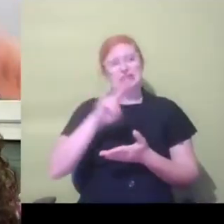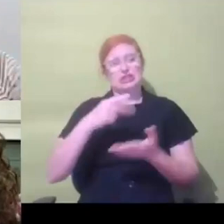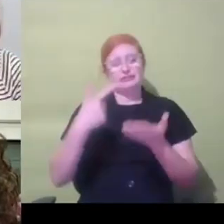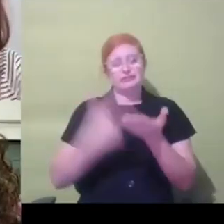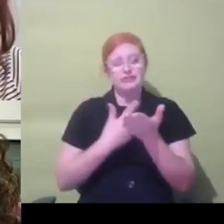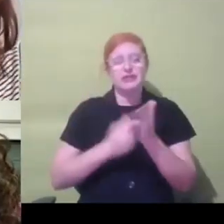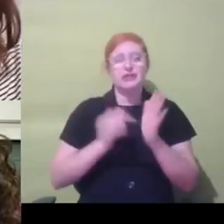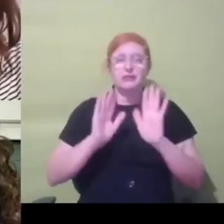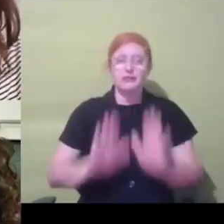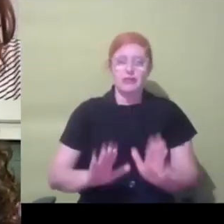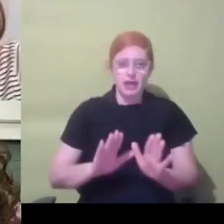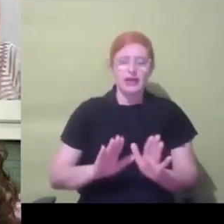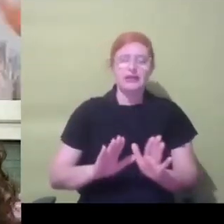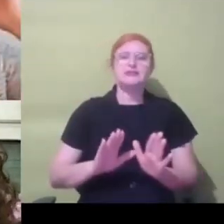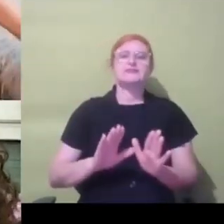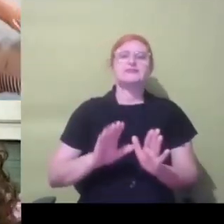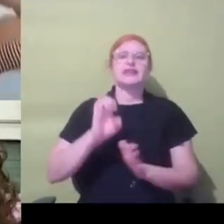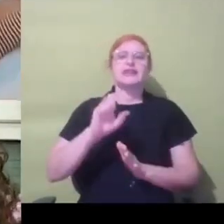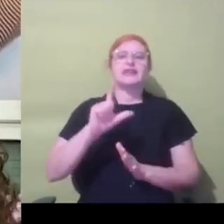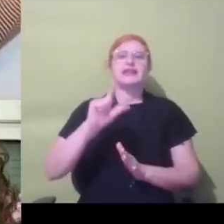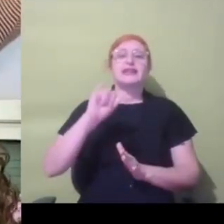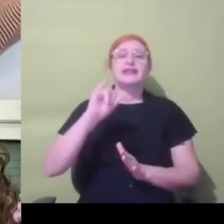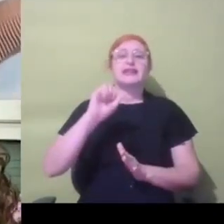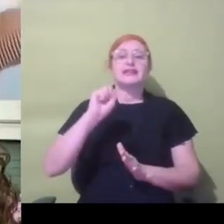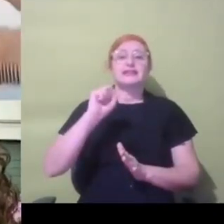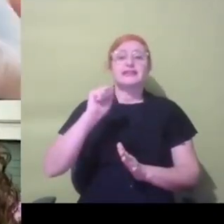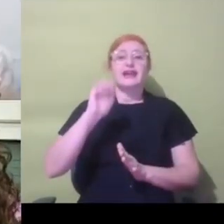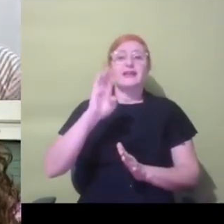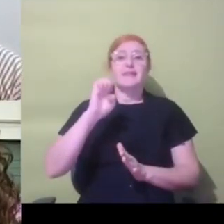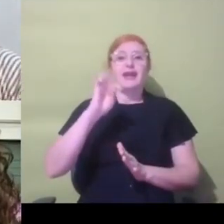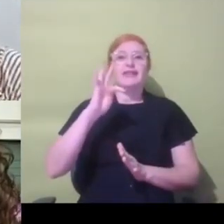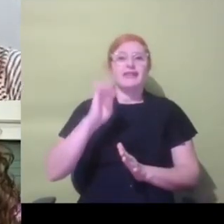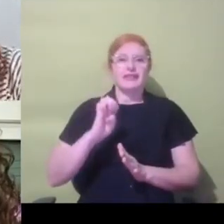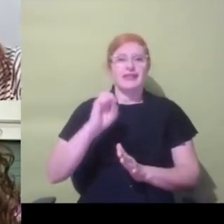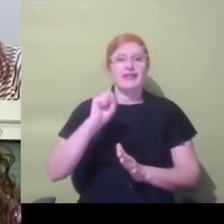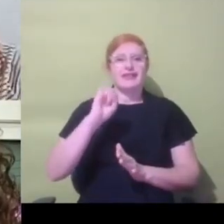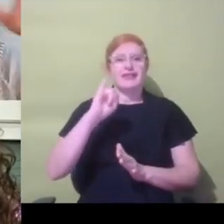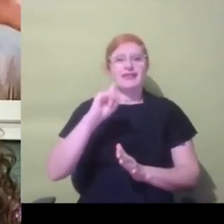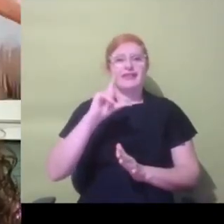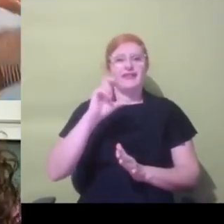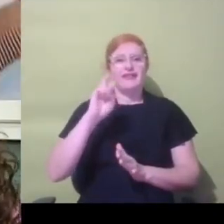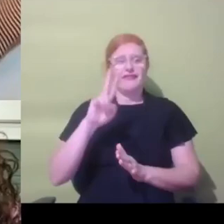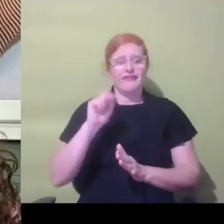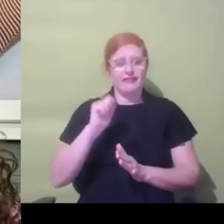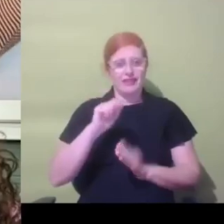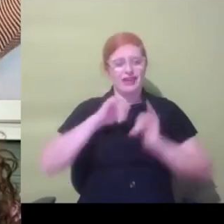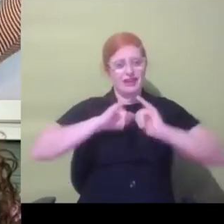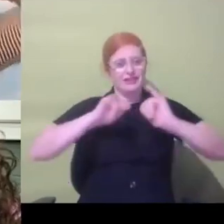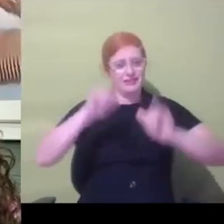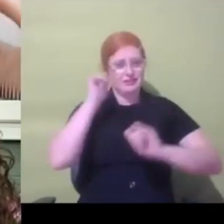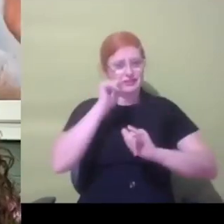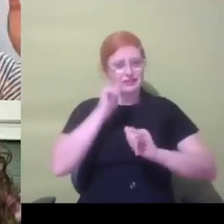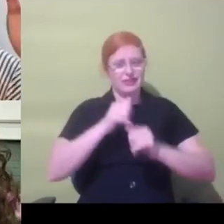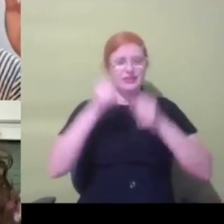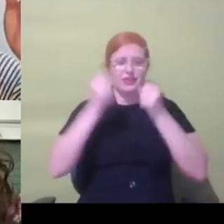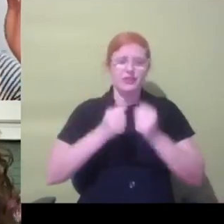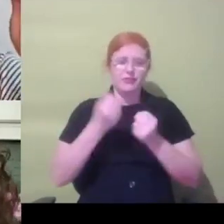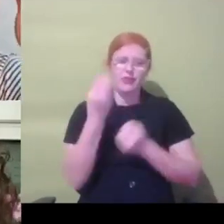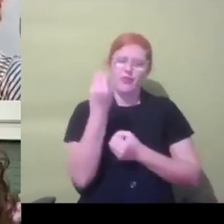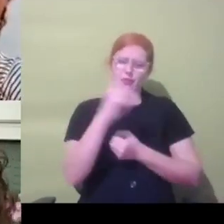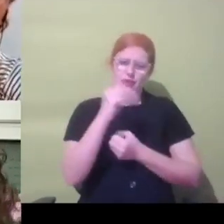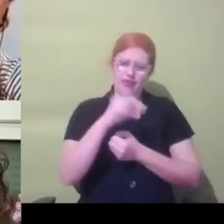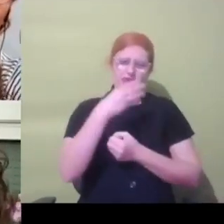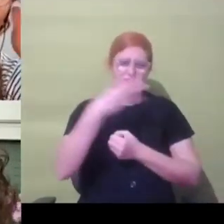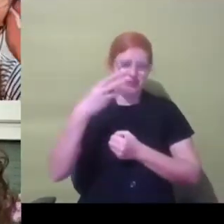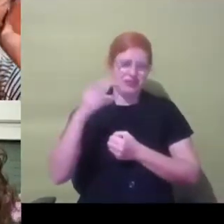mas ela é Elizabeth Bastos da Silva, Manifesto Mulher. A gente pode colocar no site da Universidade Livre.